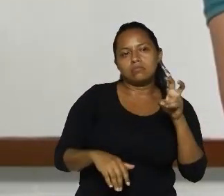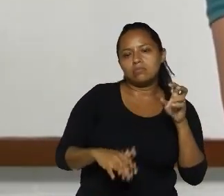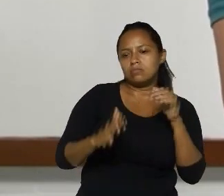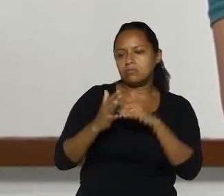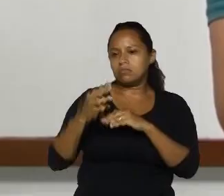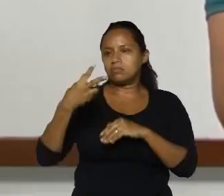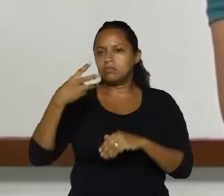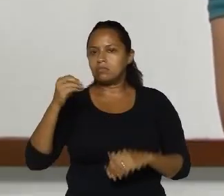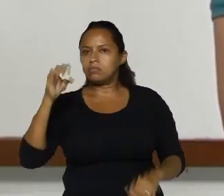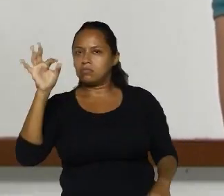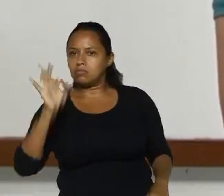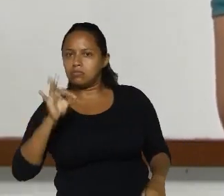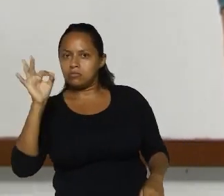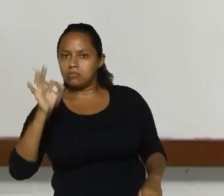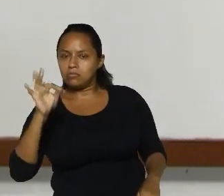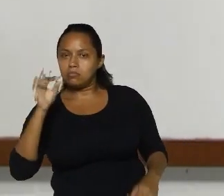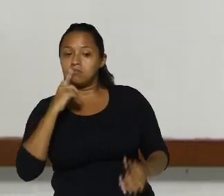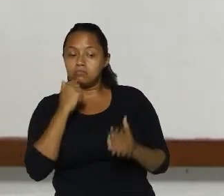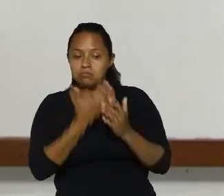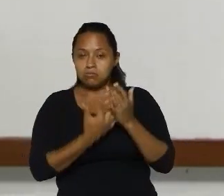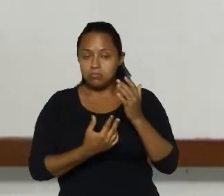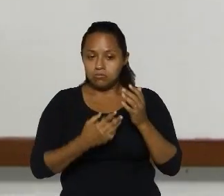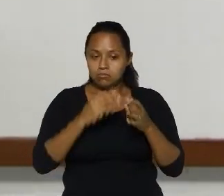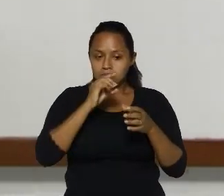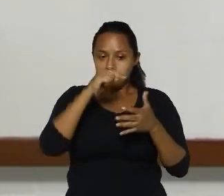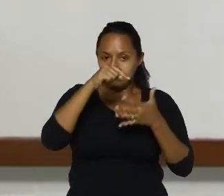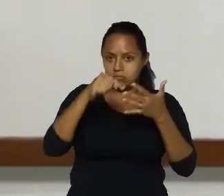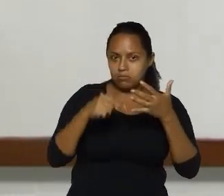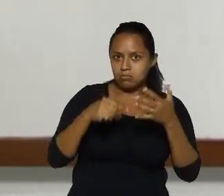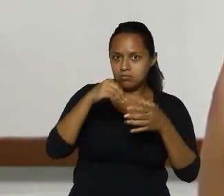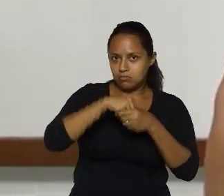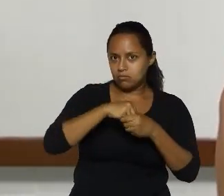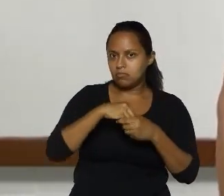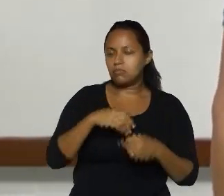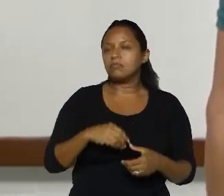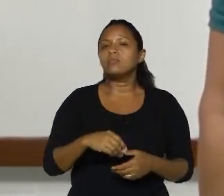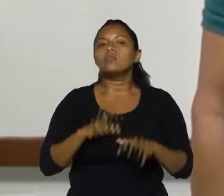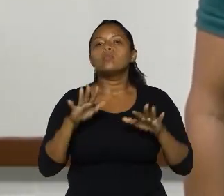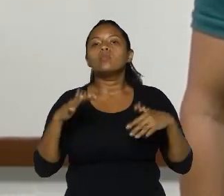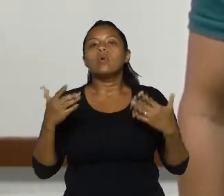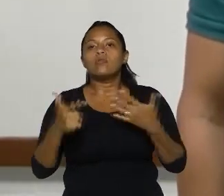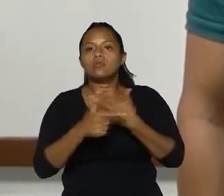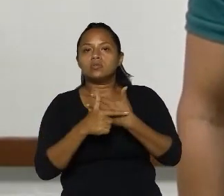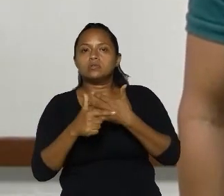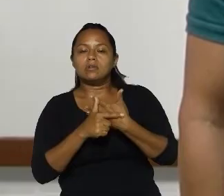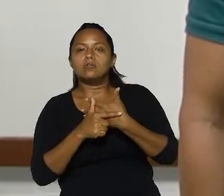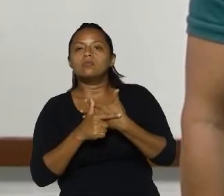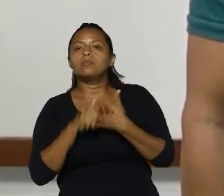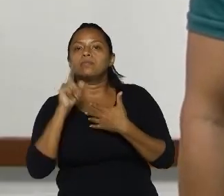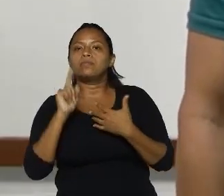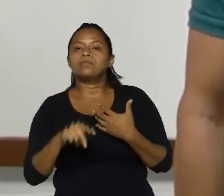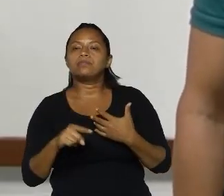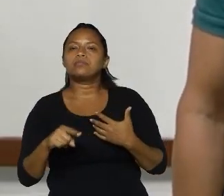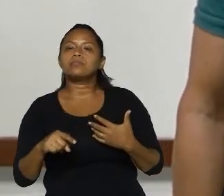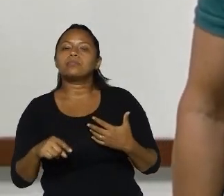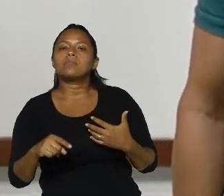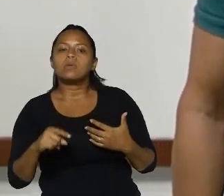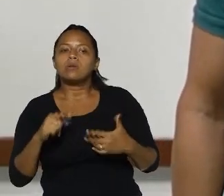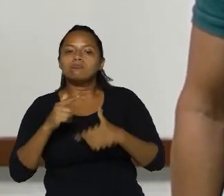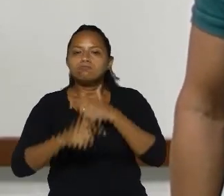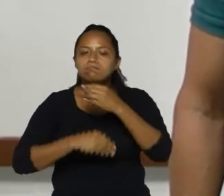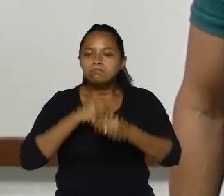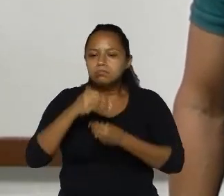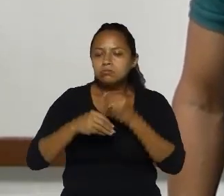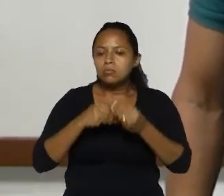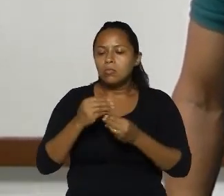a 30% lá no nosso sangue, entre os elementos figurados. Qual a função dos linfócitos? A produção